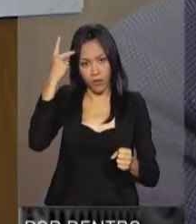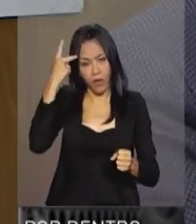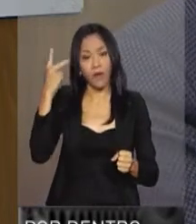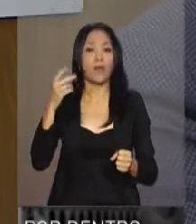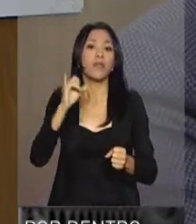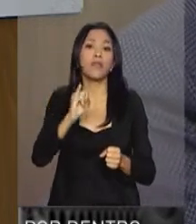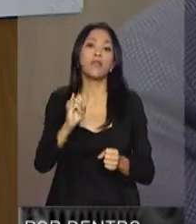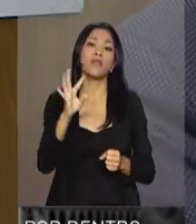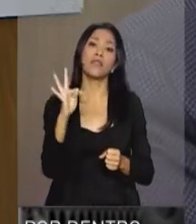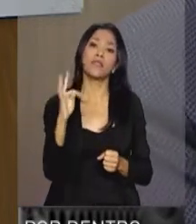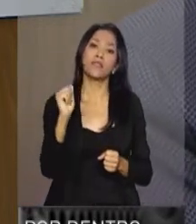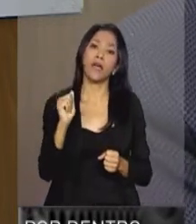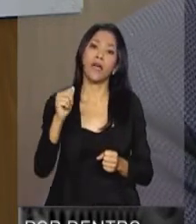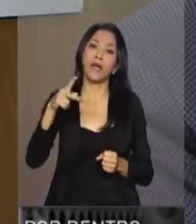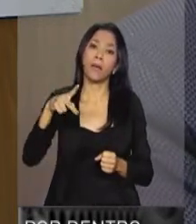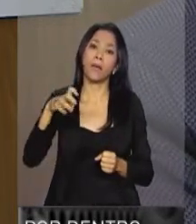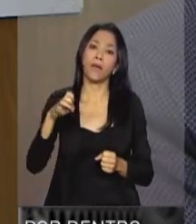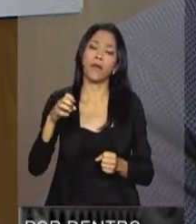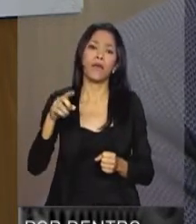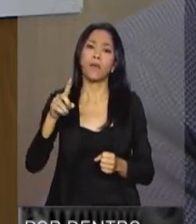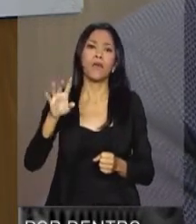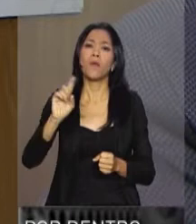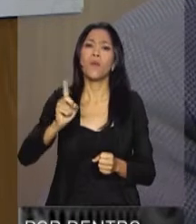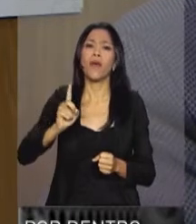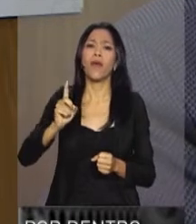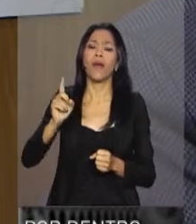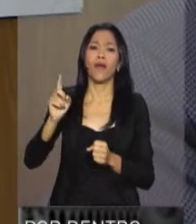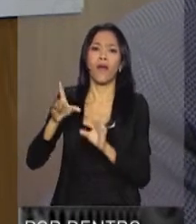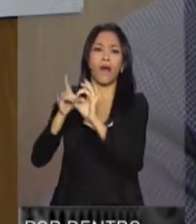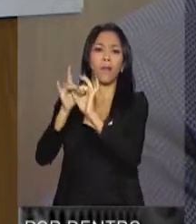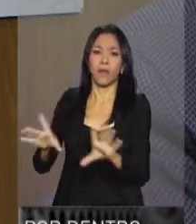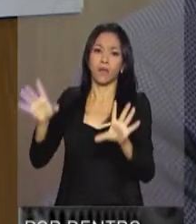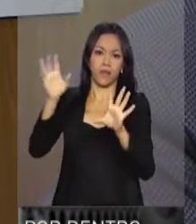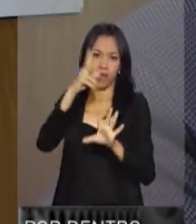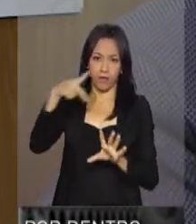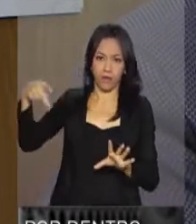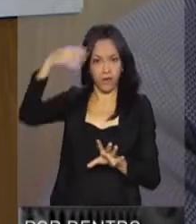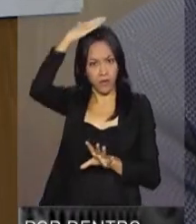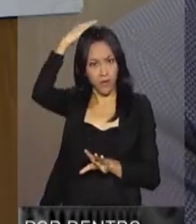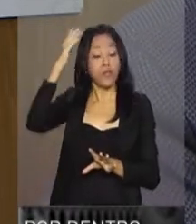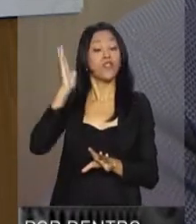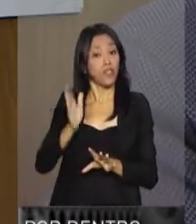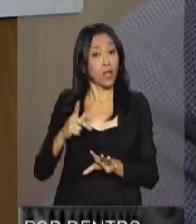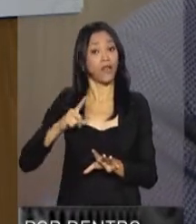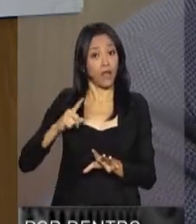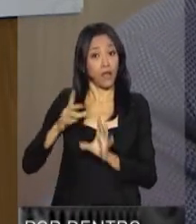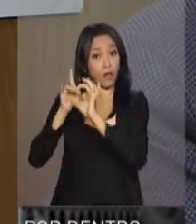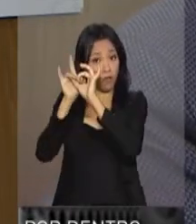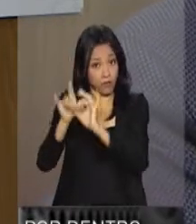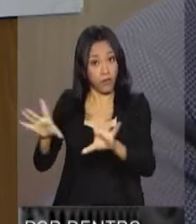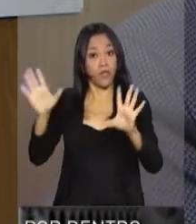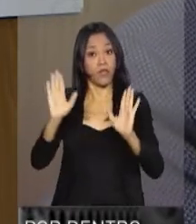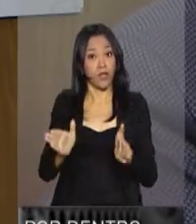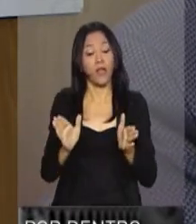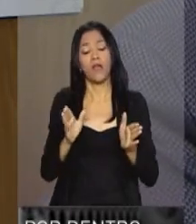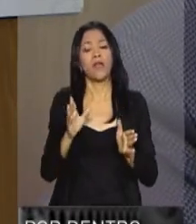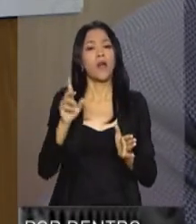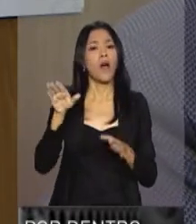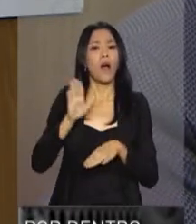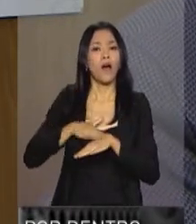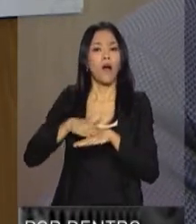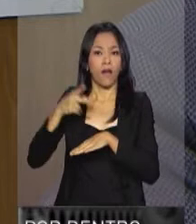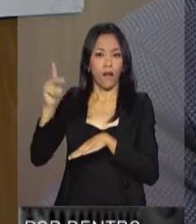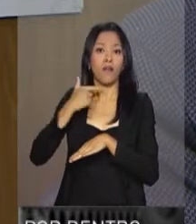não é uma autorização do presidente que está sendo guardada a determinação do presidente da república michel temer é que todos os conjuntos